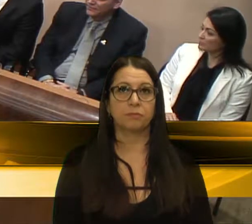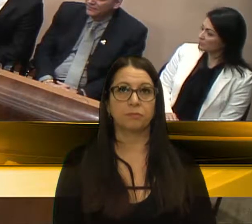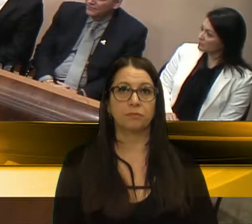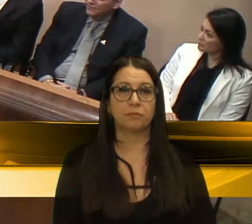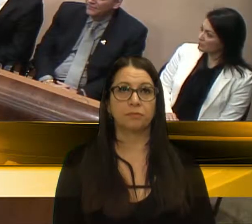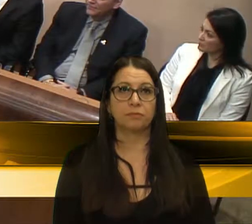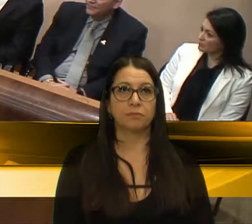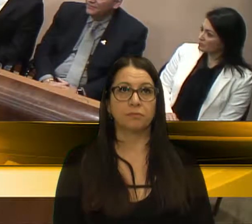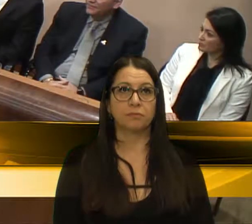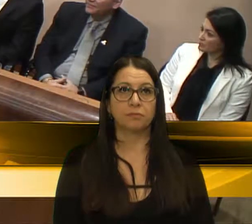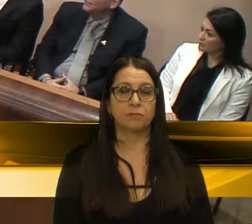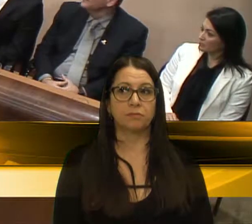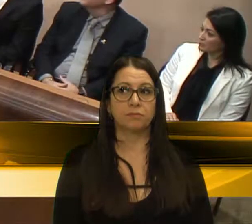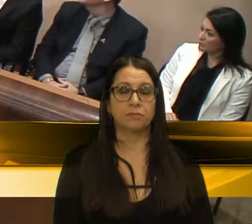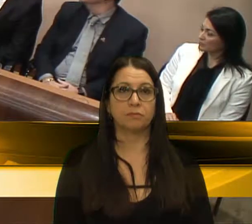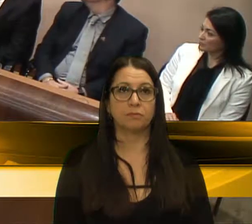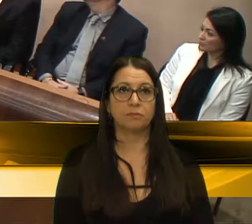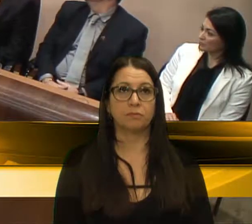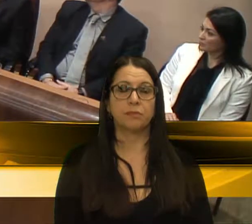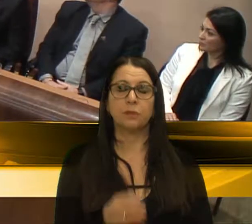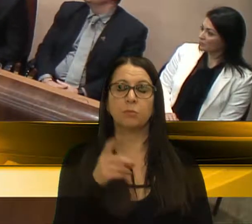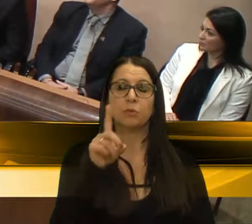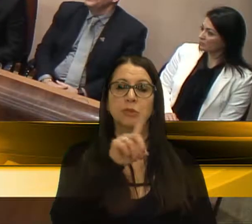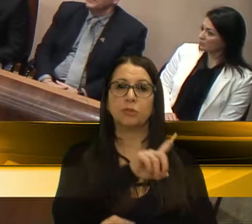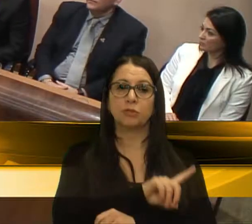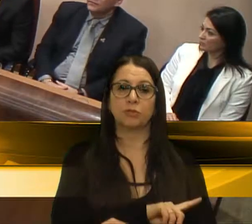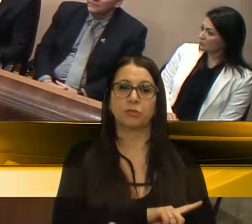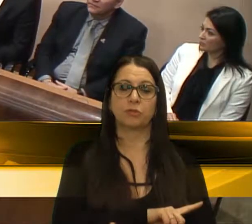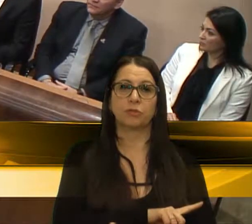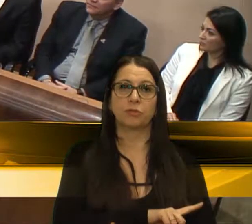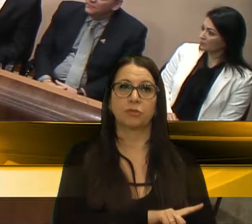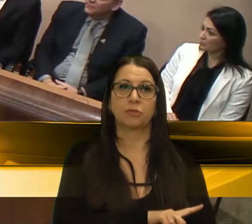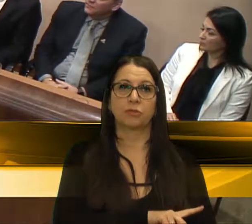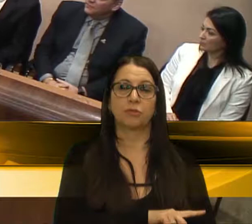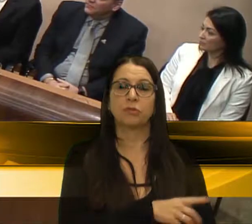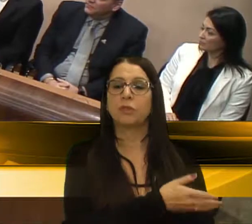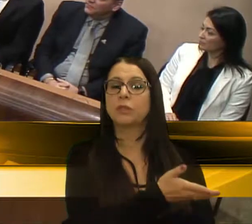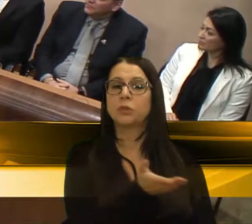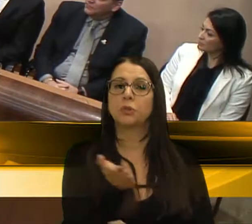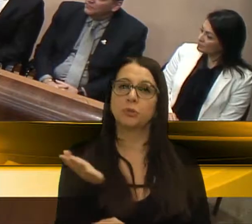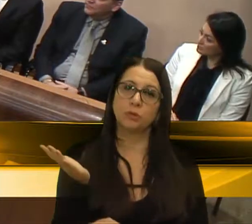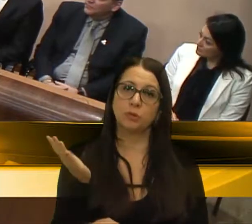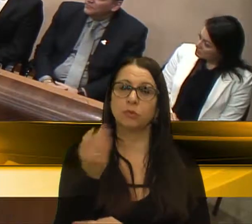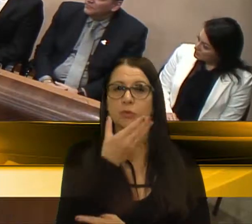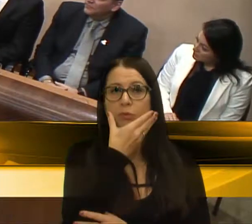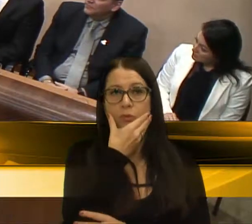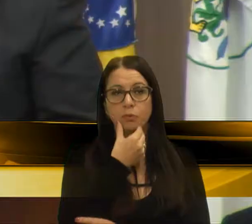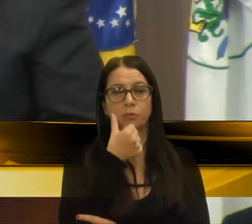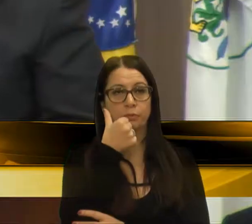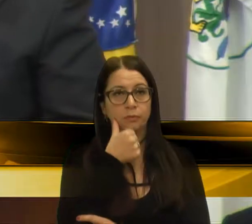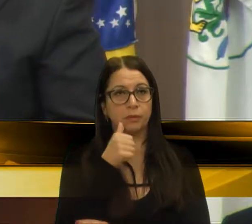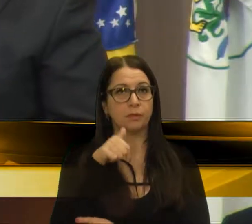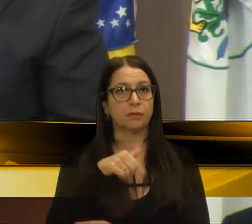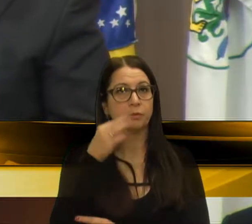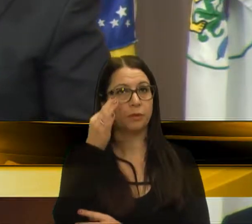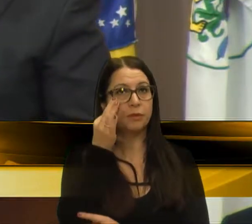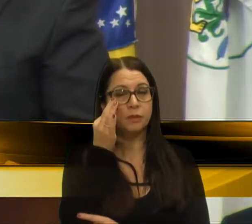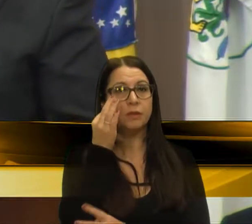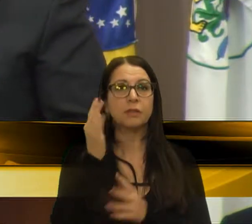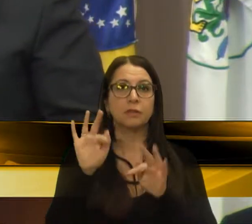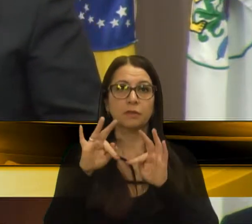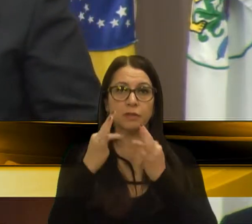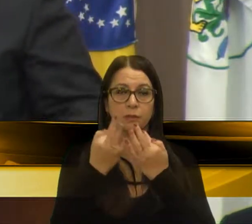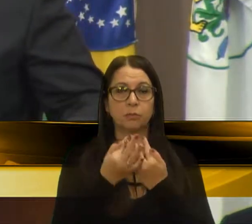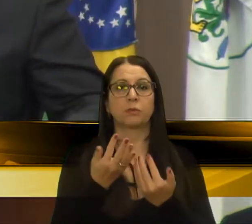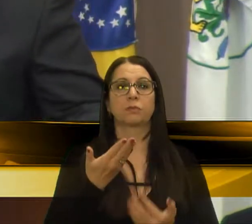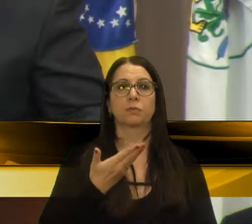Bom dia a todos, todos os presentes, os familiares,